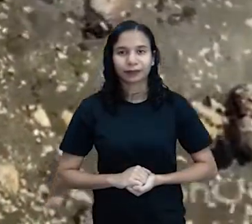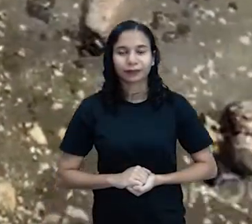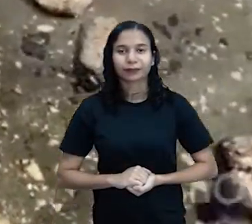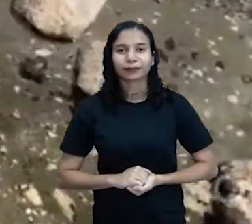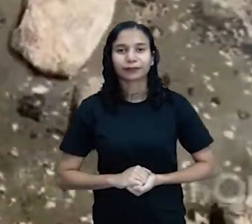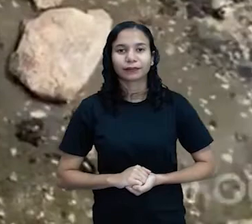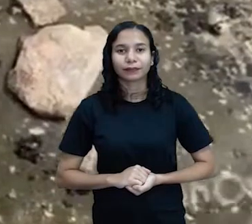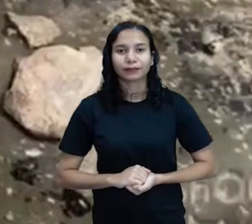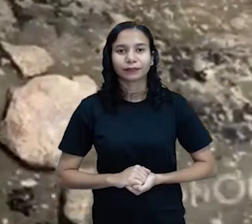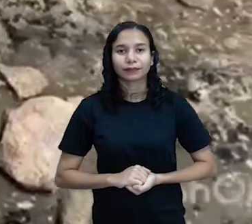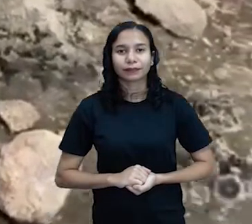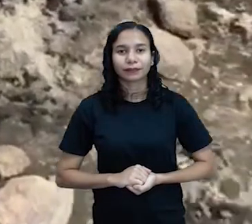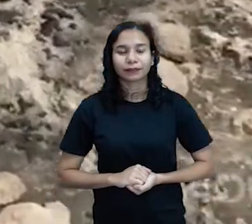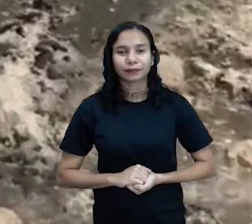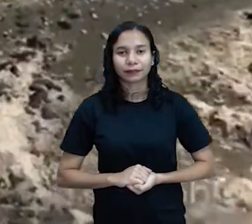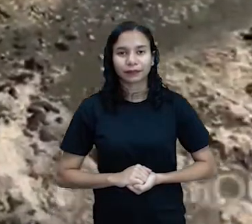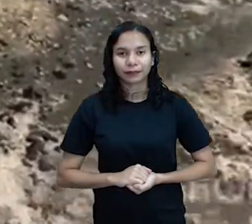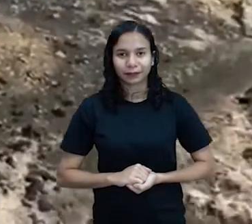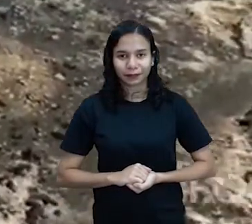Tá aparecendo.